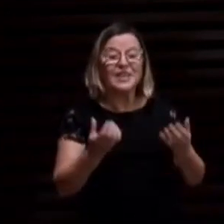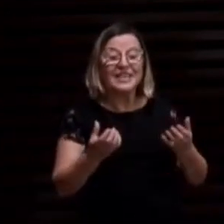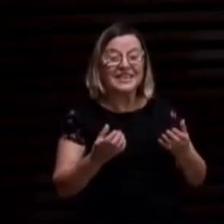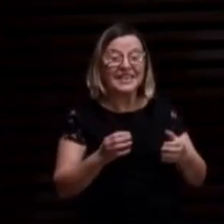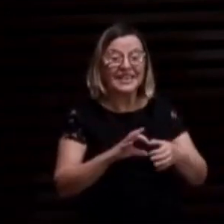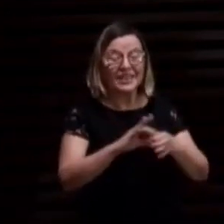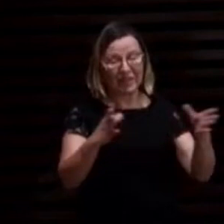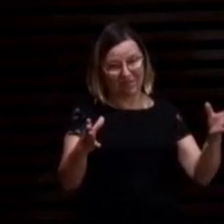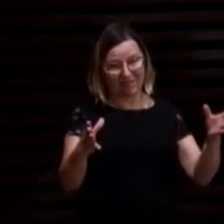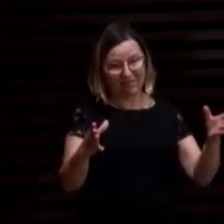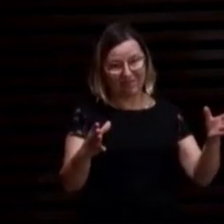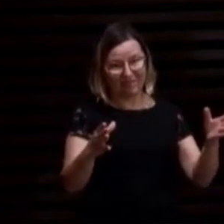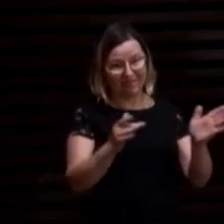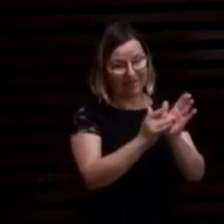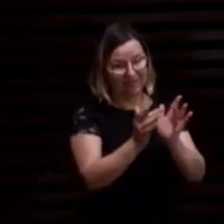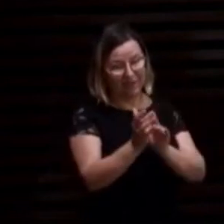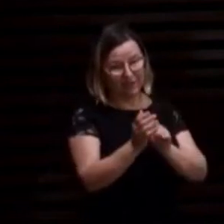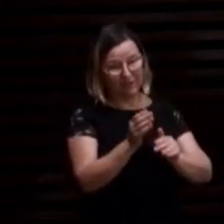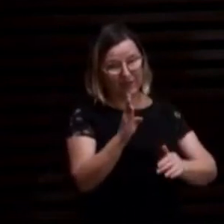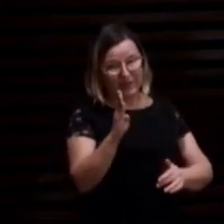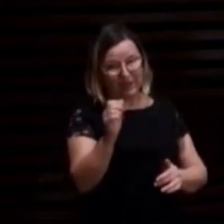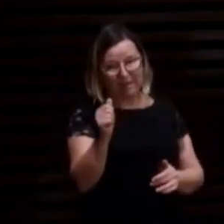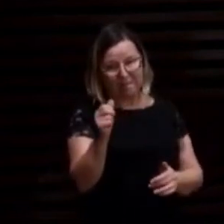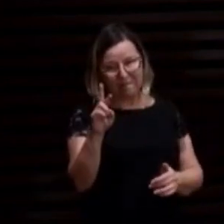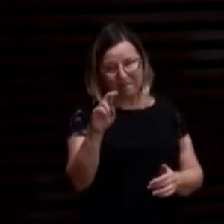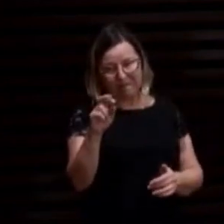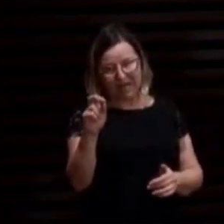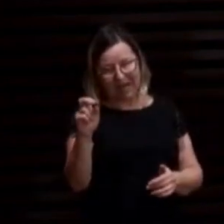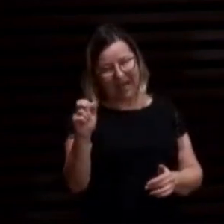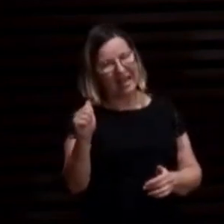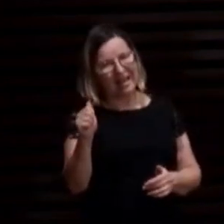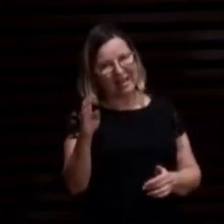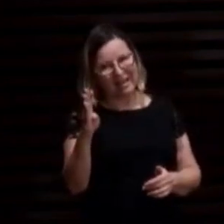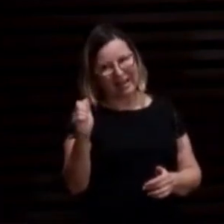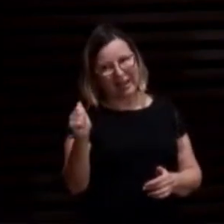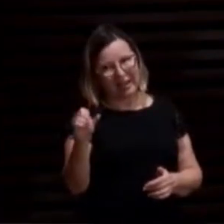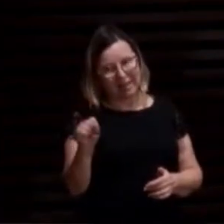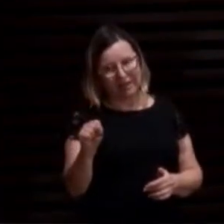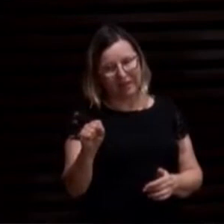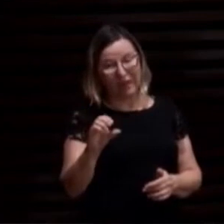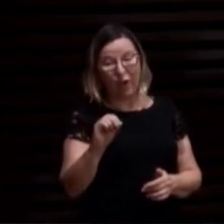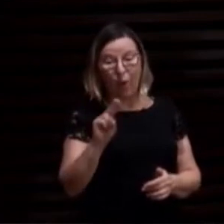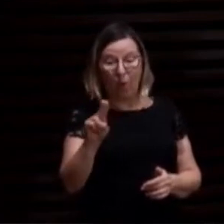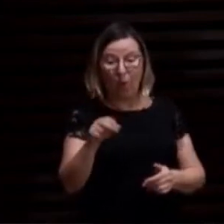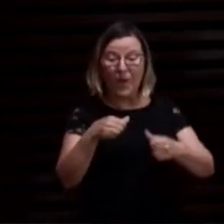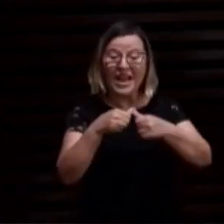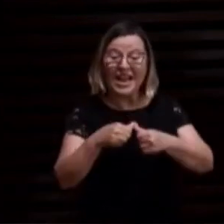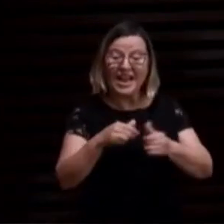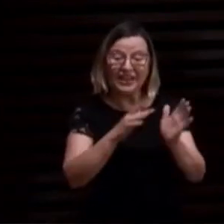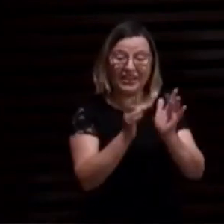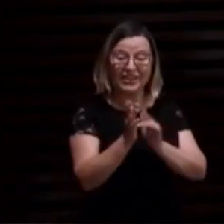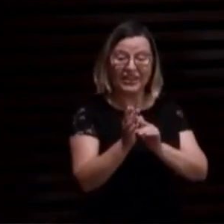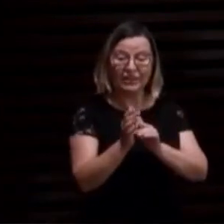Jesus Barrabás ou este Jesus que é chamado de Messias? Ah, por que Jesus